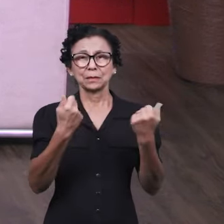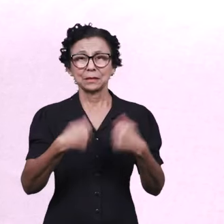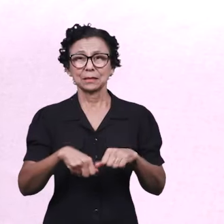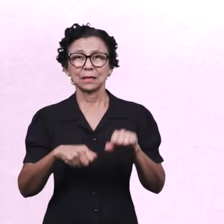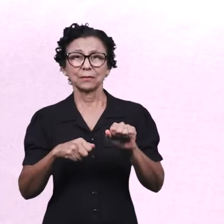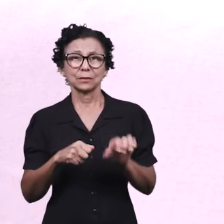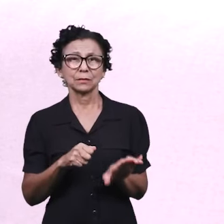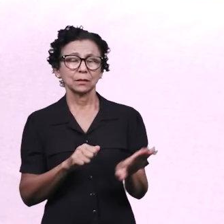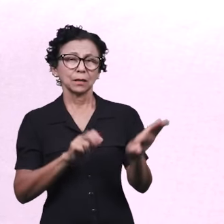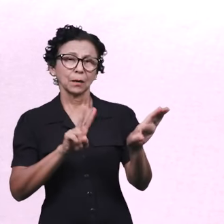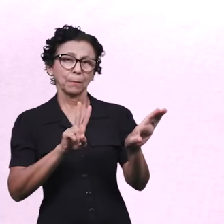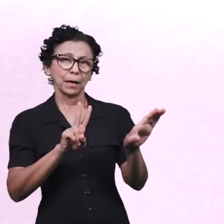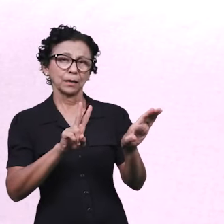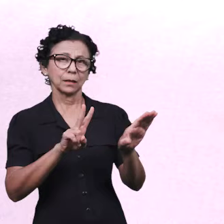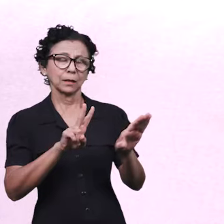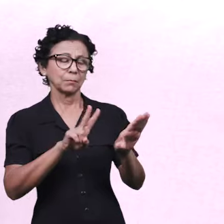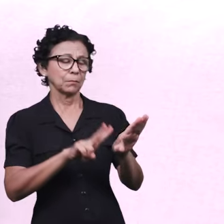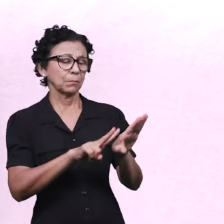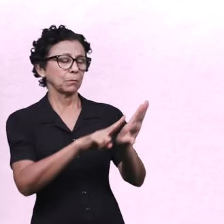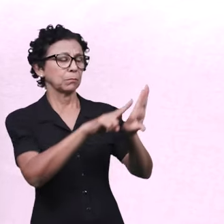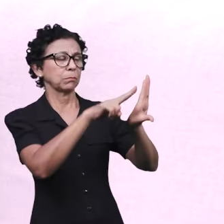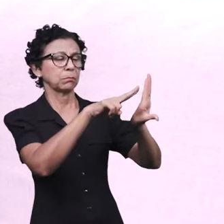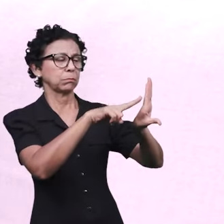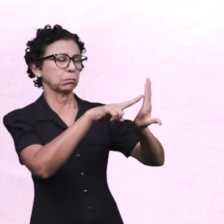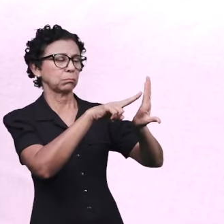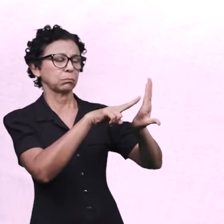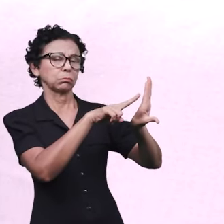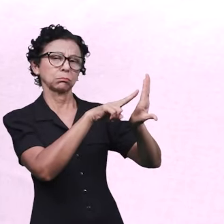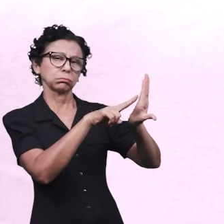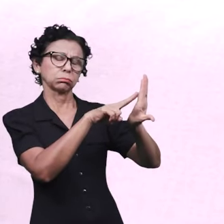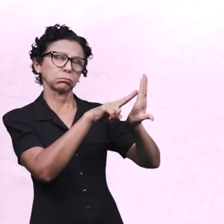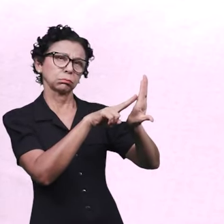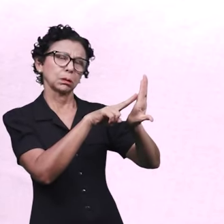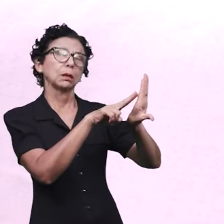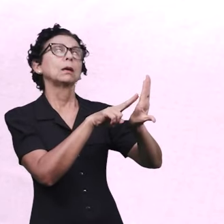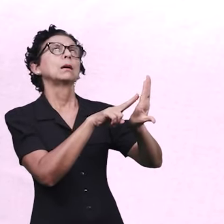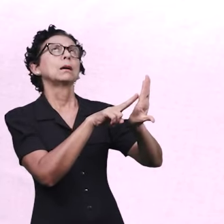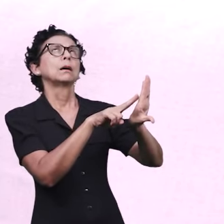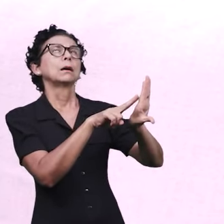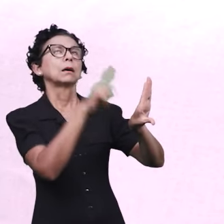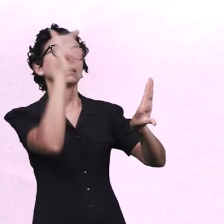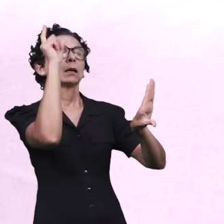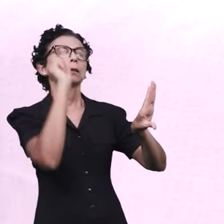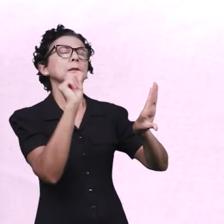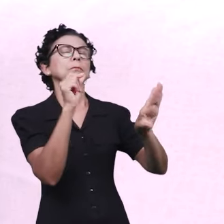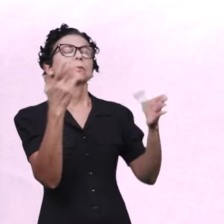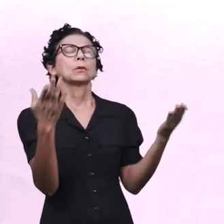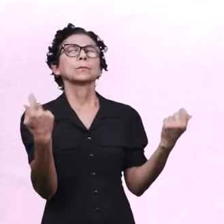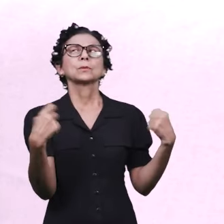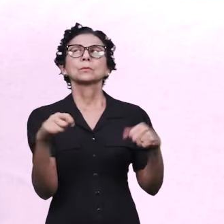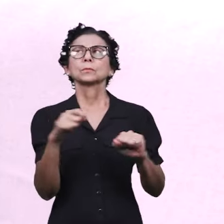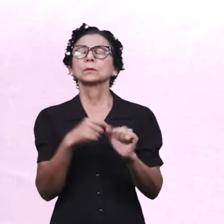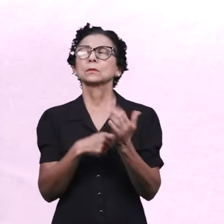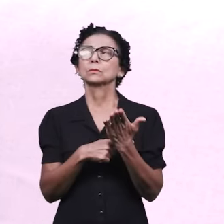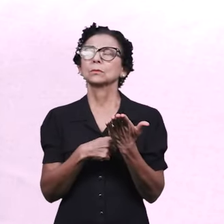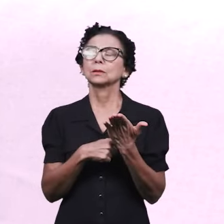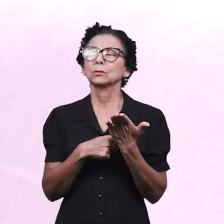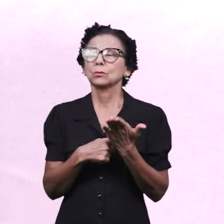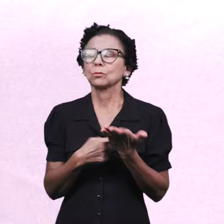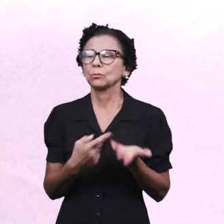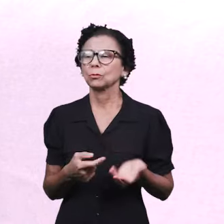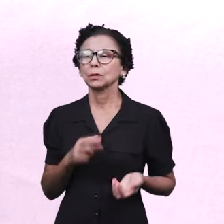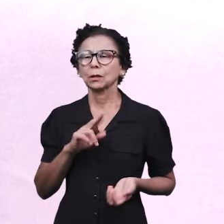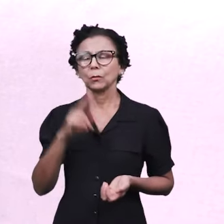então Eh eu comecei a perceber eu preciso procurar ajuda eu não posso normalizar esses